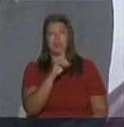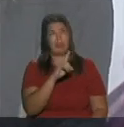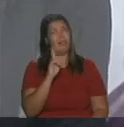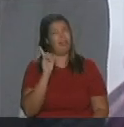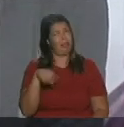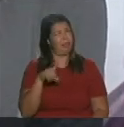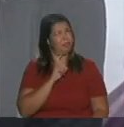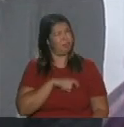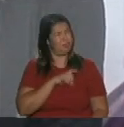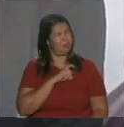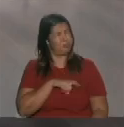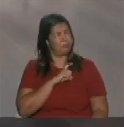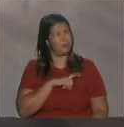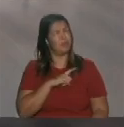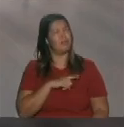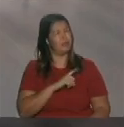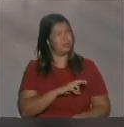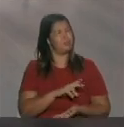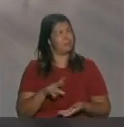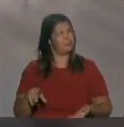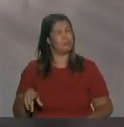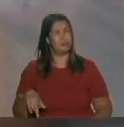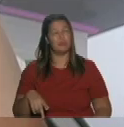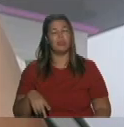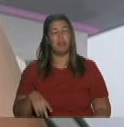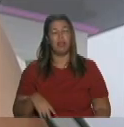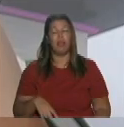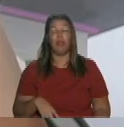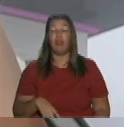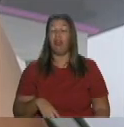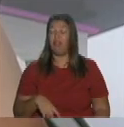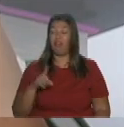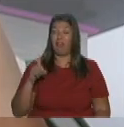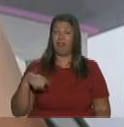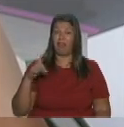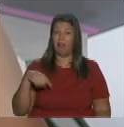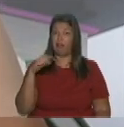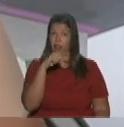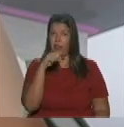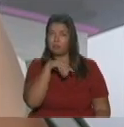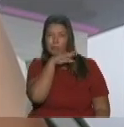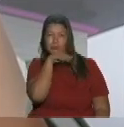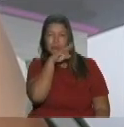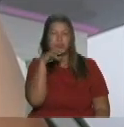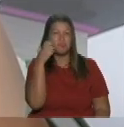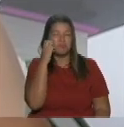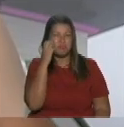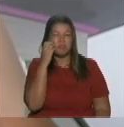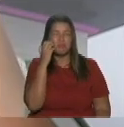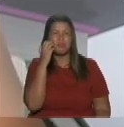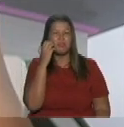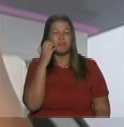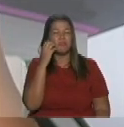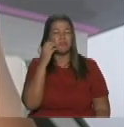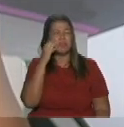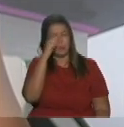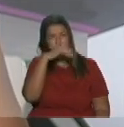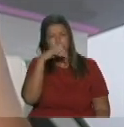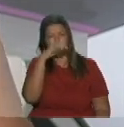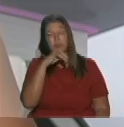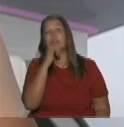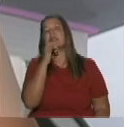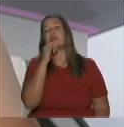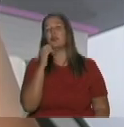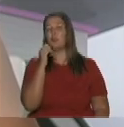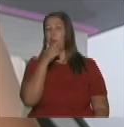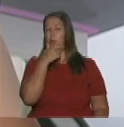muito malvado. A Peppa ela tem umas tiradas assim, sabe, de colocar que o pai dela, por exemplo, que tá